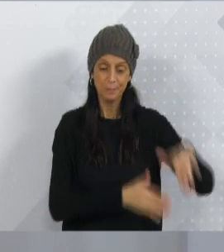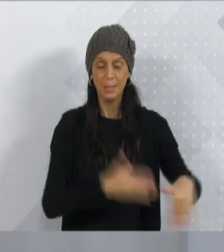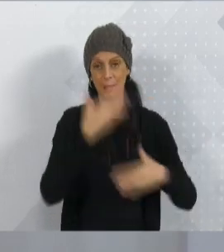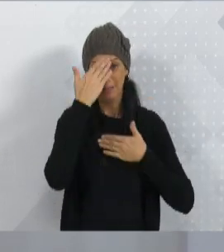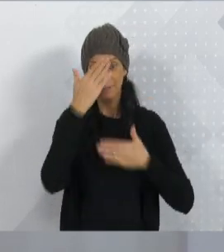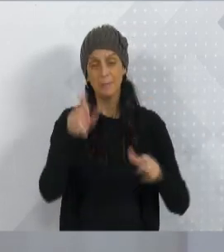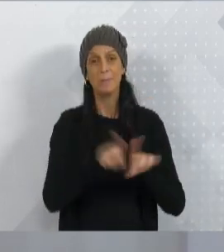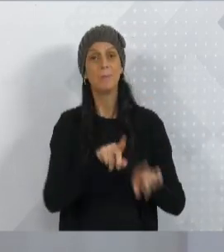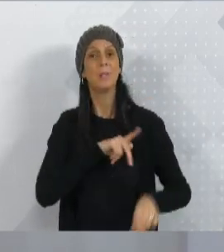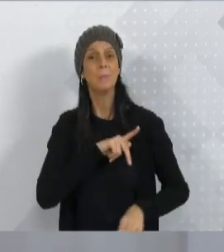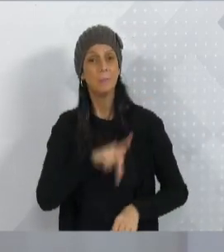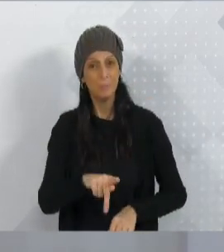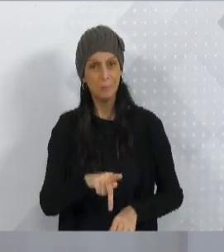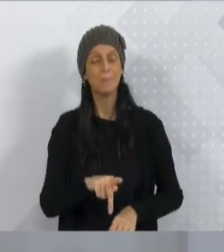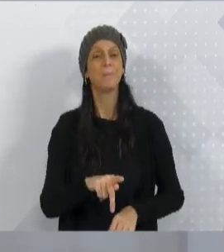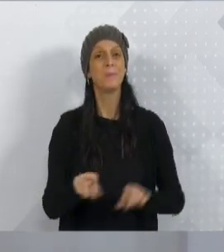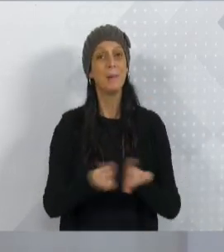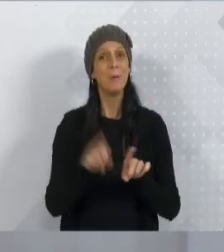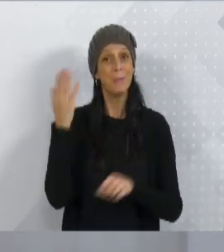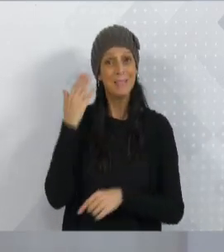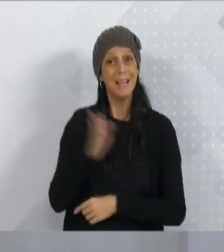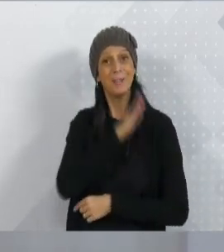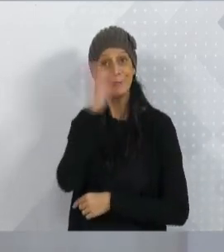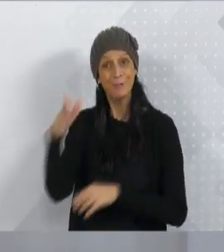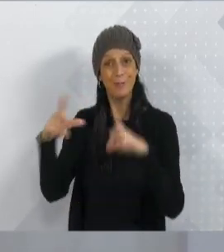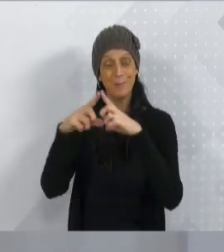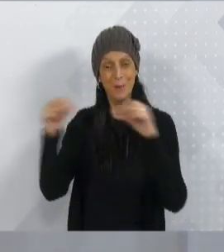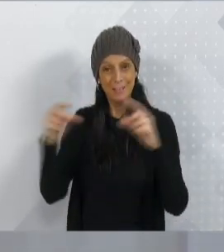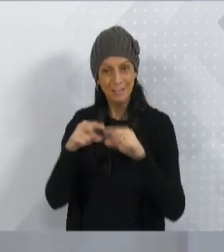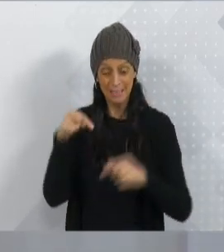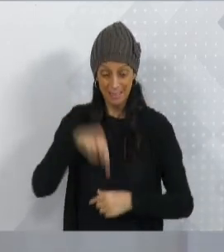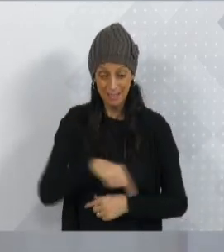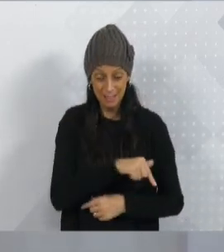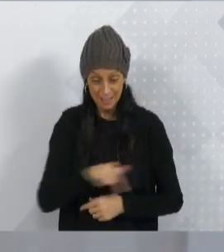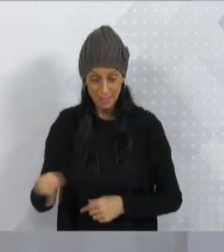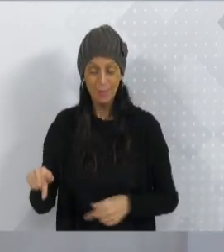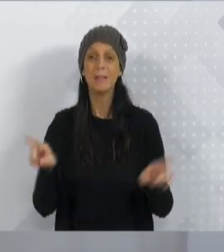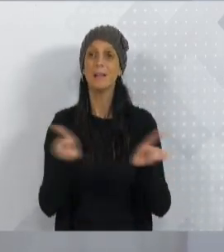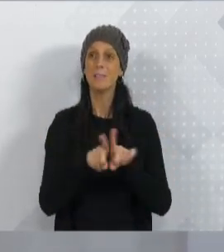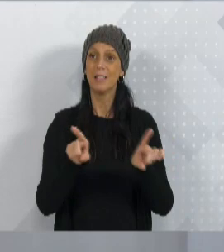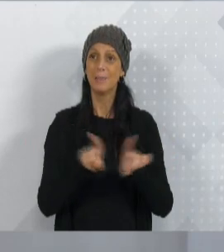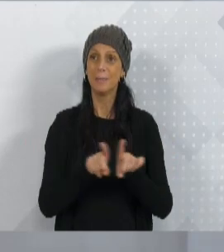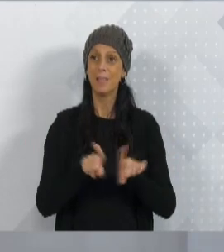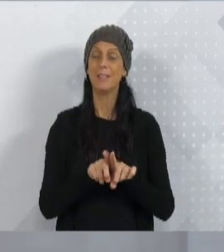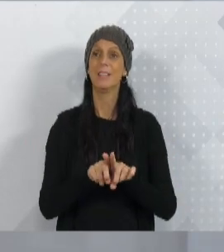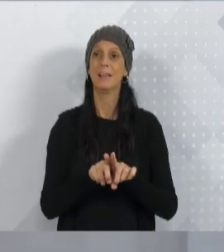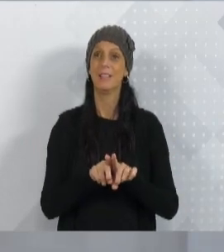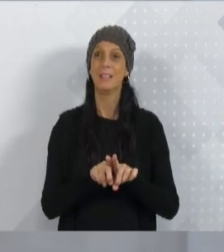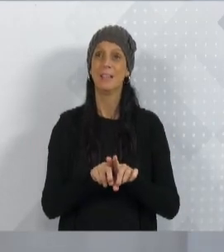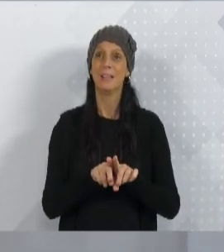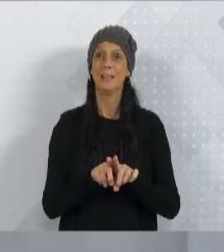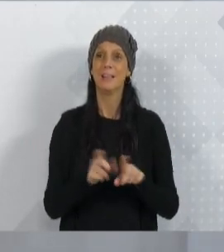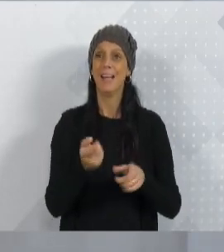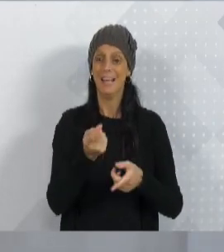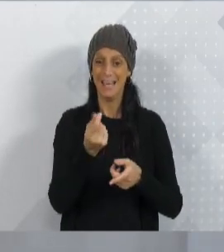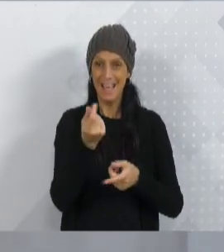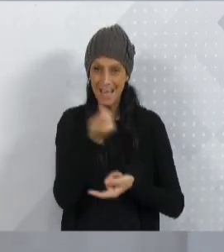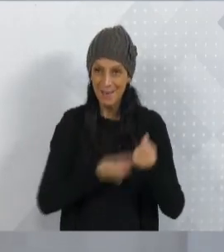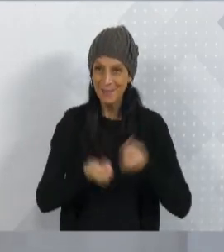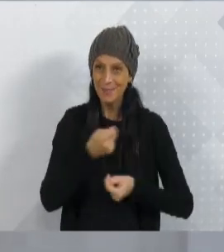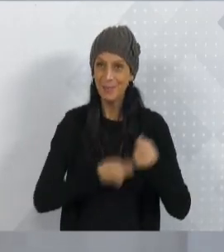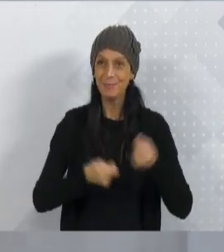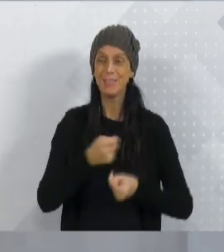por conta da minha ida Brasília estive nessa semana na super semana da economia